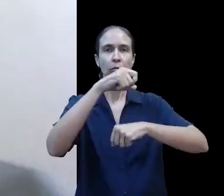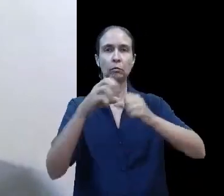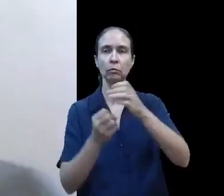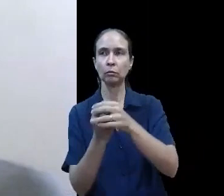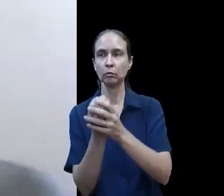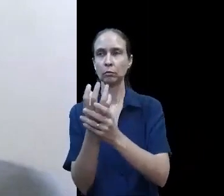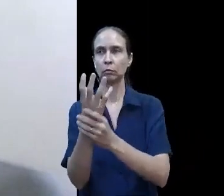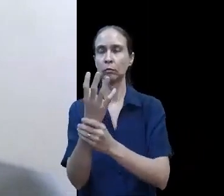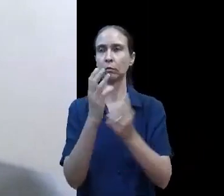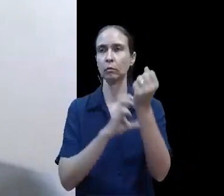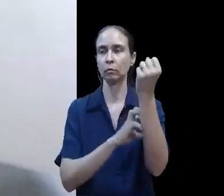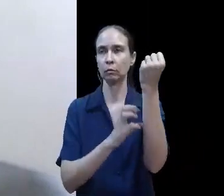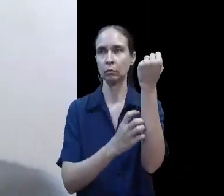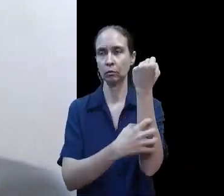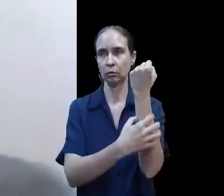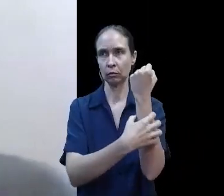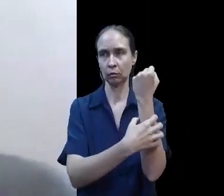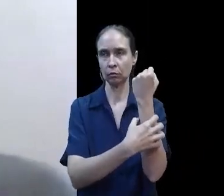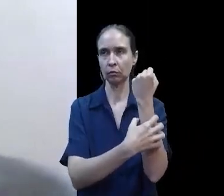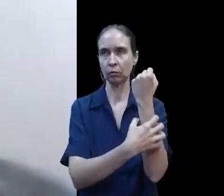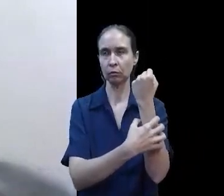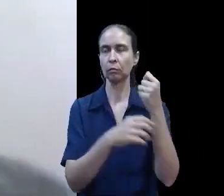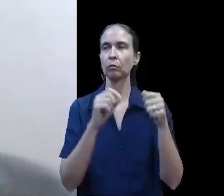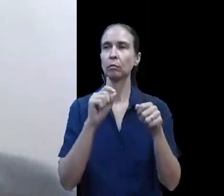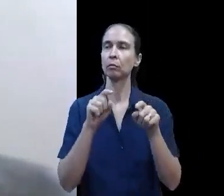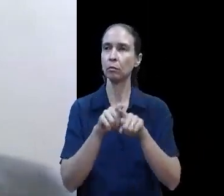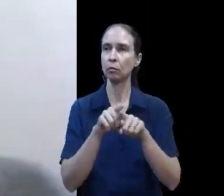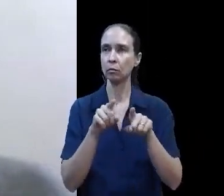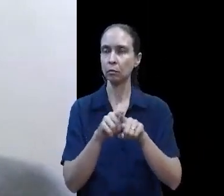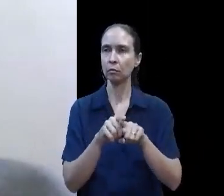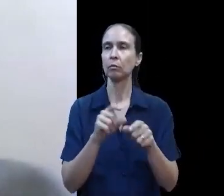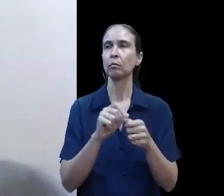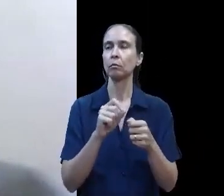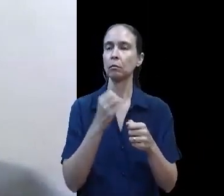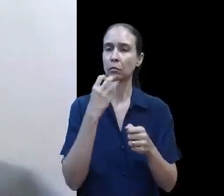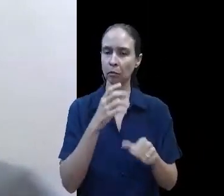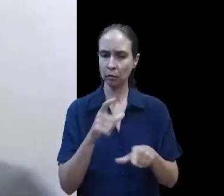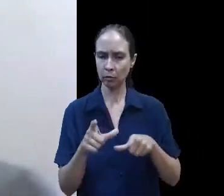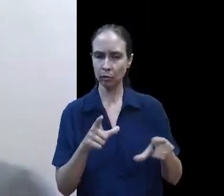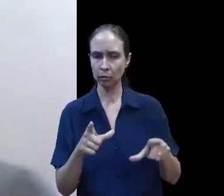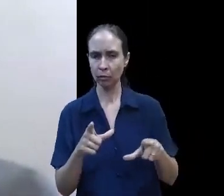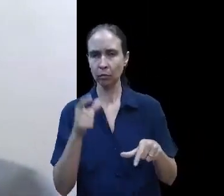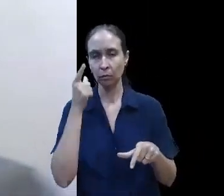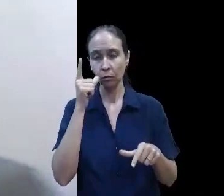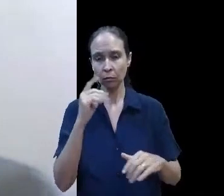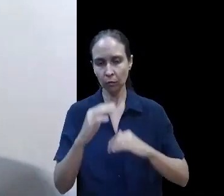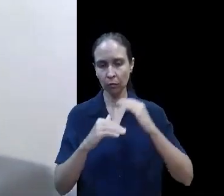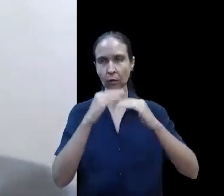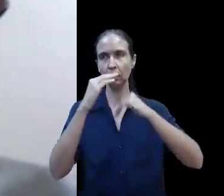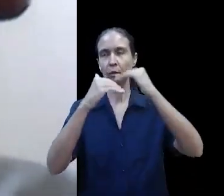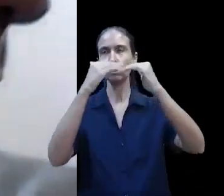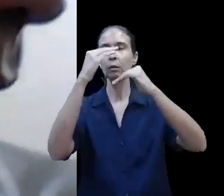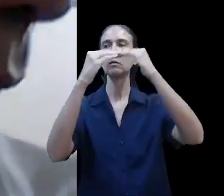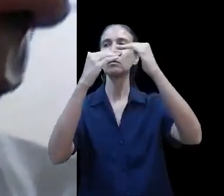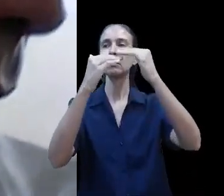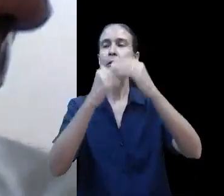bem trabalhado aí pela equipe, e nós tivemos uma série de avanços nessa direção, né?